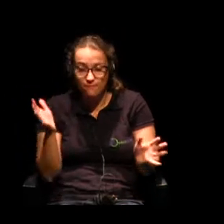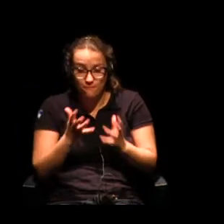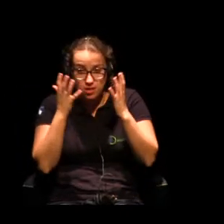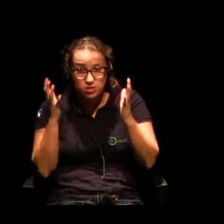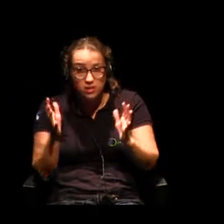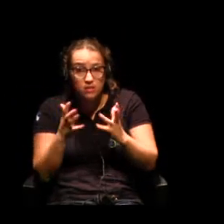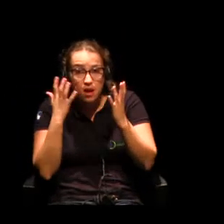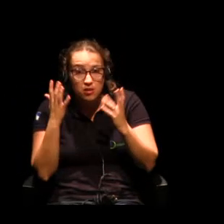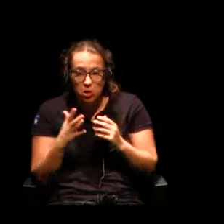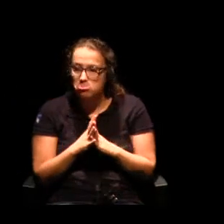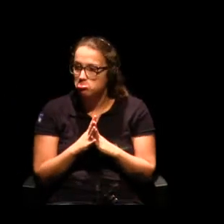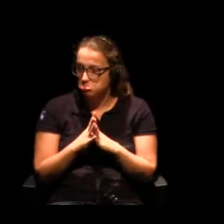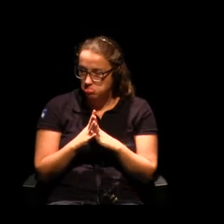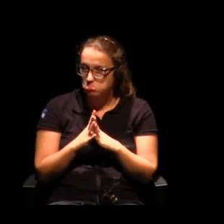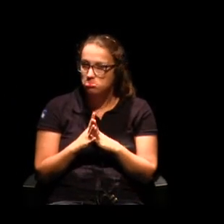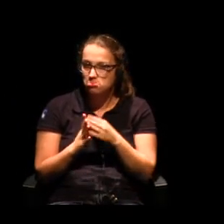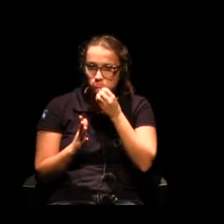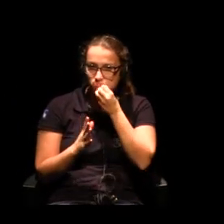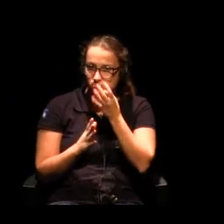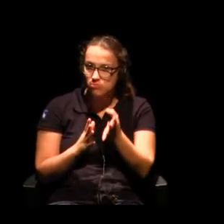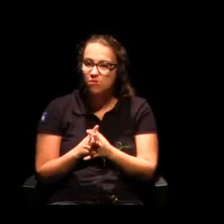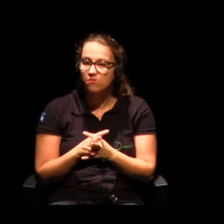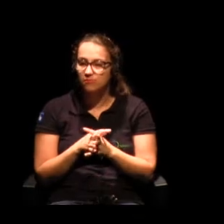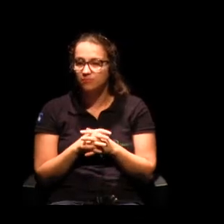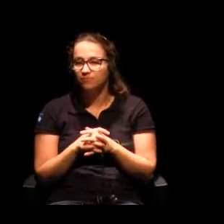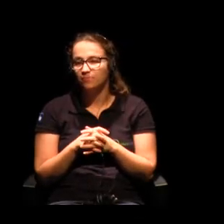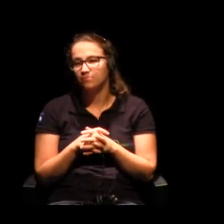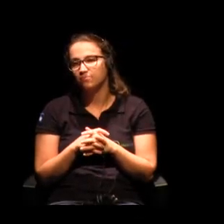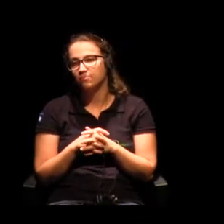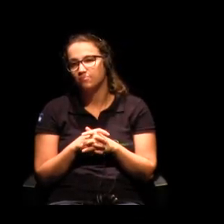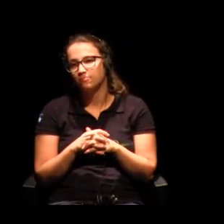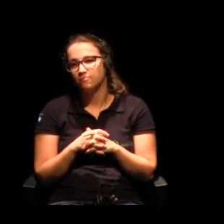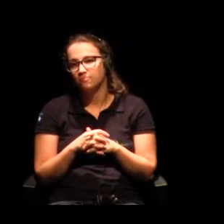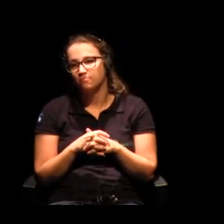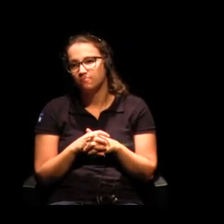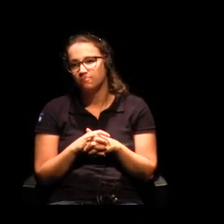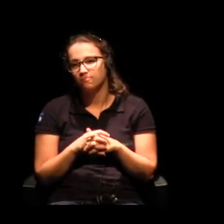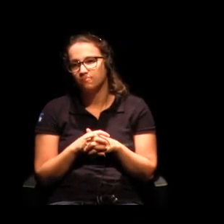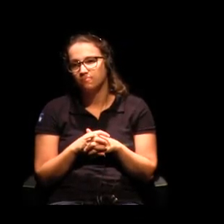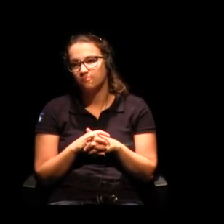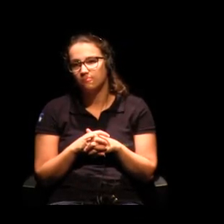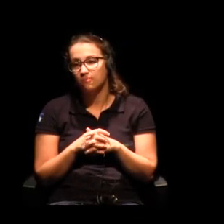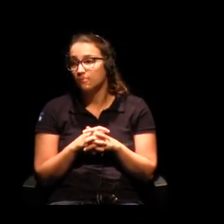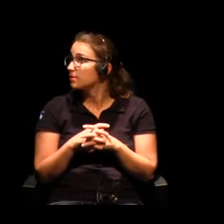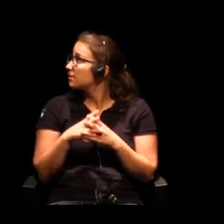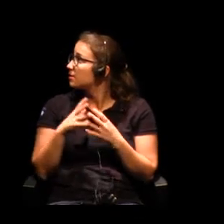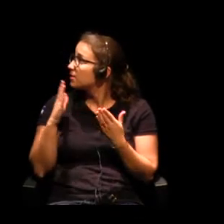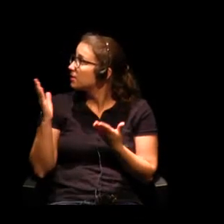frutas e vegetais para isso. E só queria dar crédito